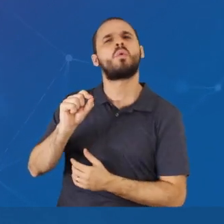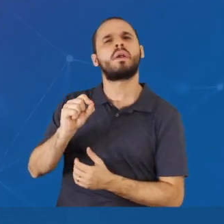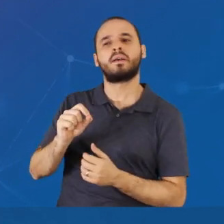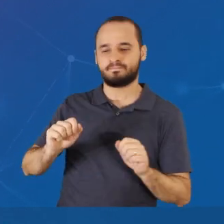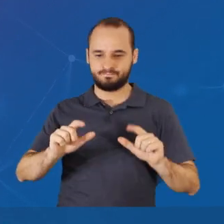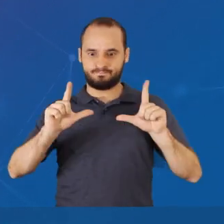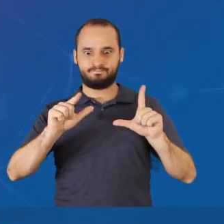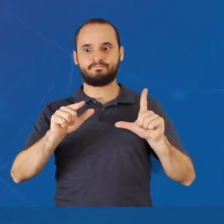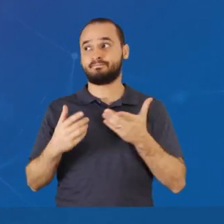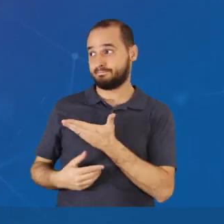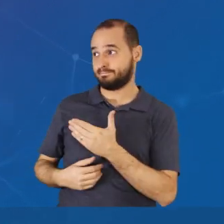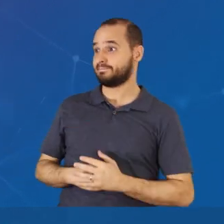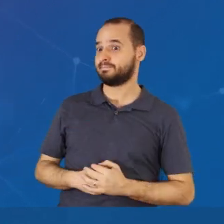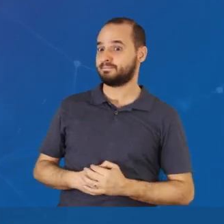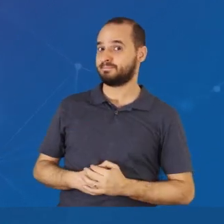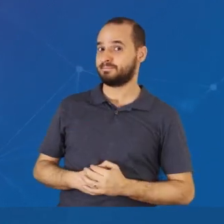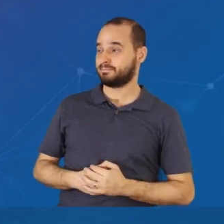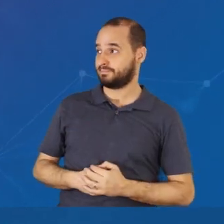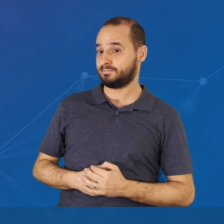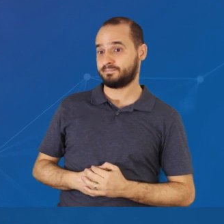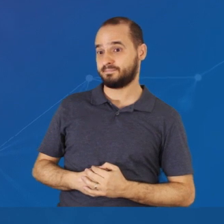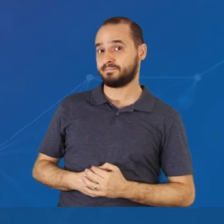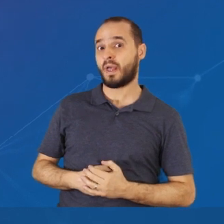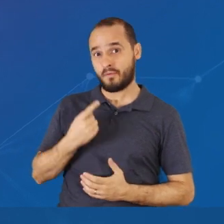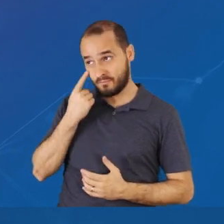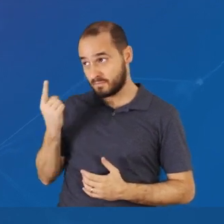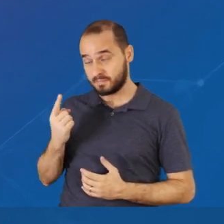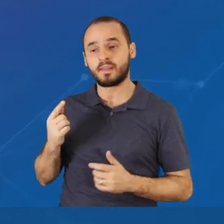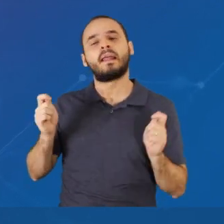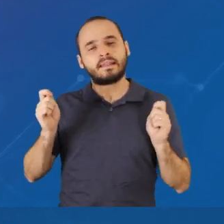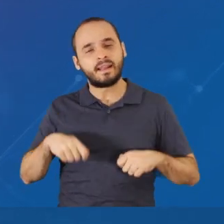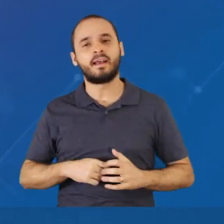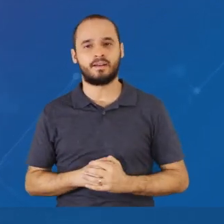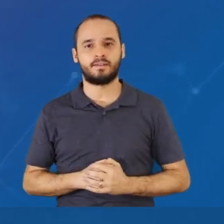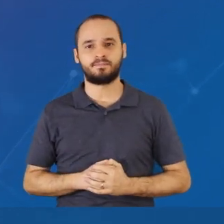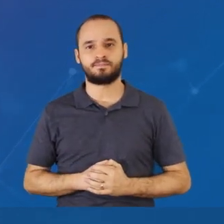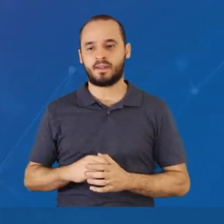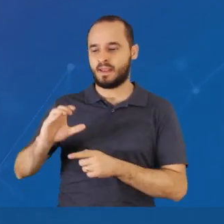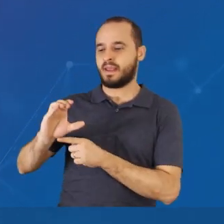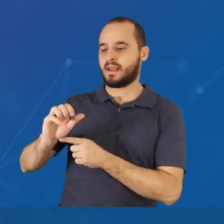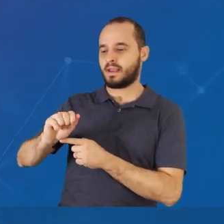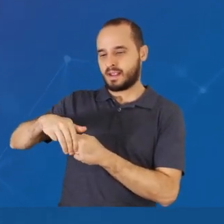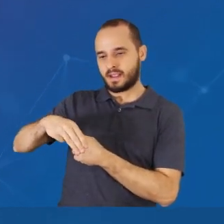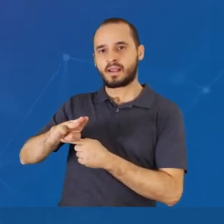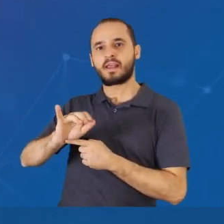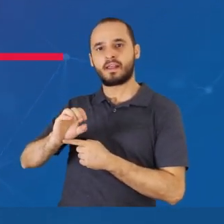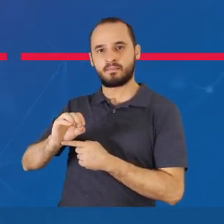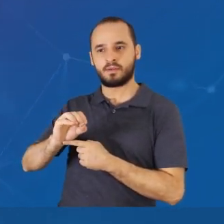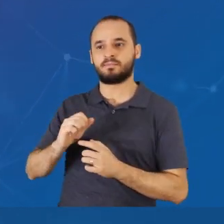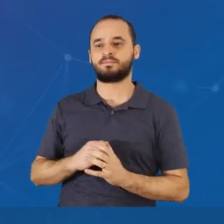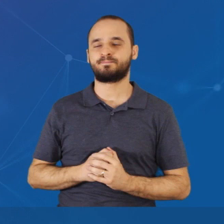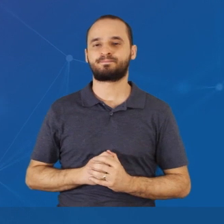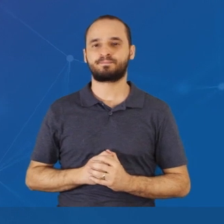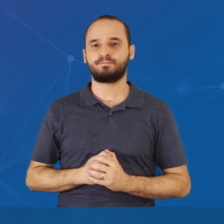enviar. Dá para fazer isso ao tocar em Continuar agora ou depois, pela opção Câmbio, Minhas Operações. Ao